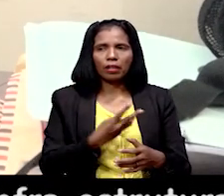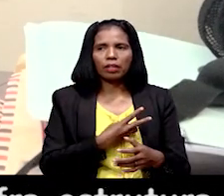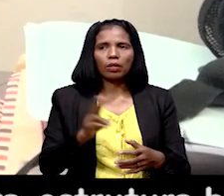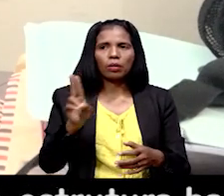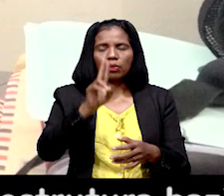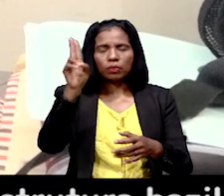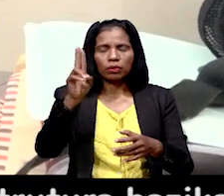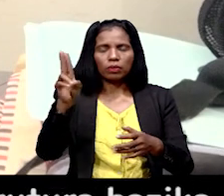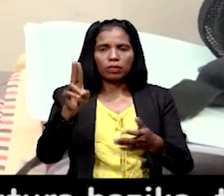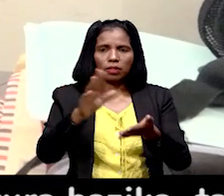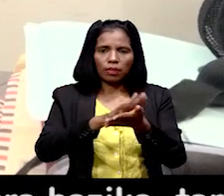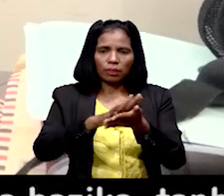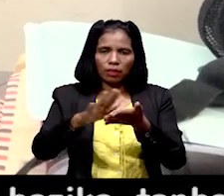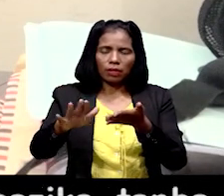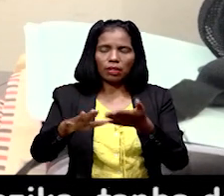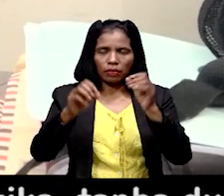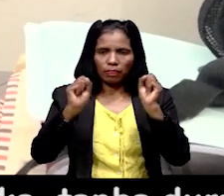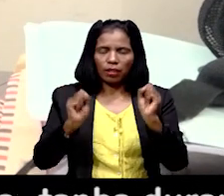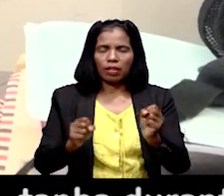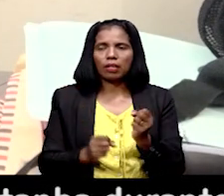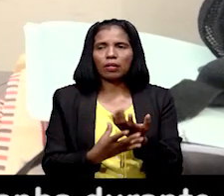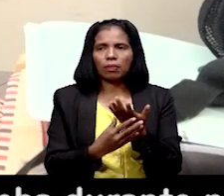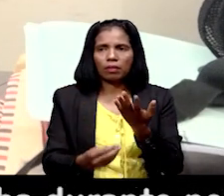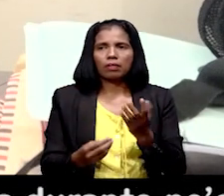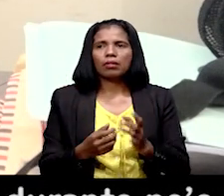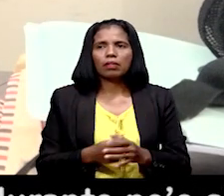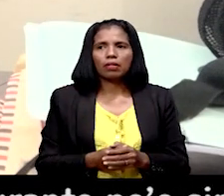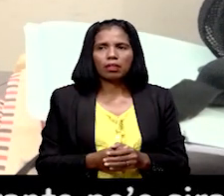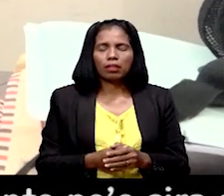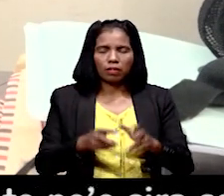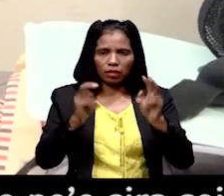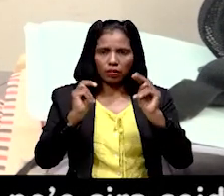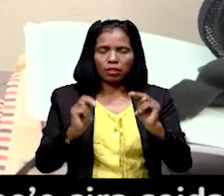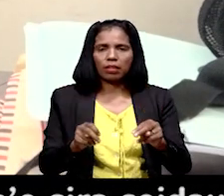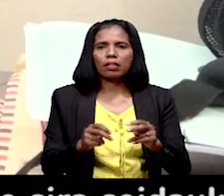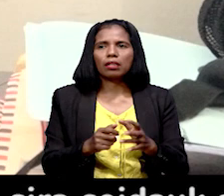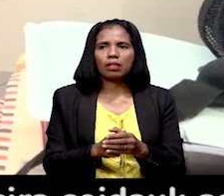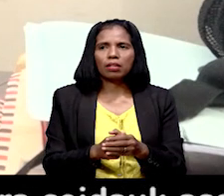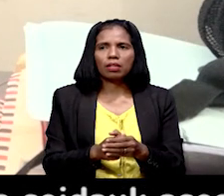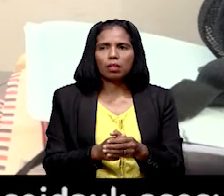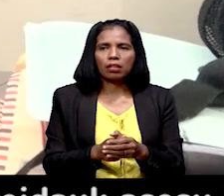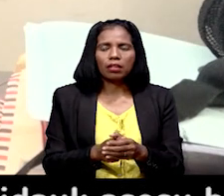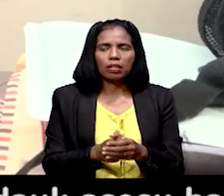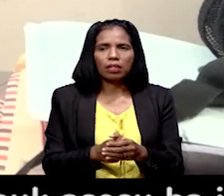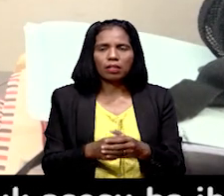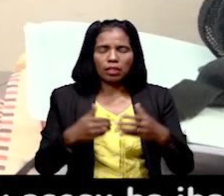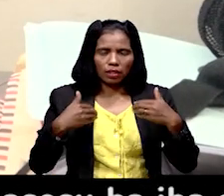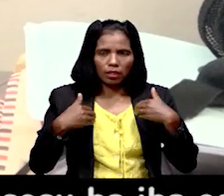de correção. Assim, tu pode ser atendido, máquina de correção, mas tem que ir a recurso lá, se não